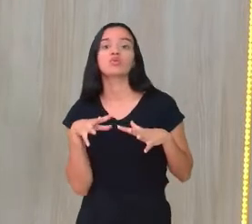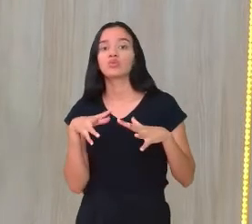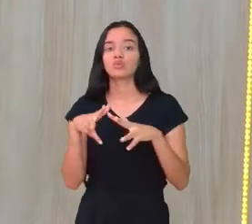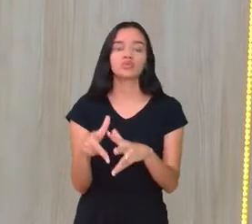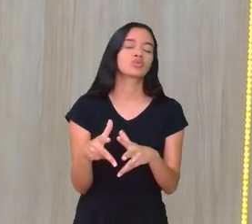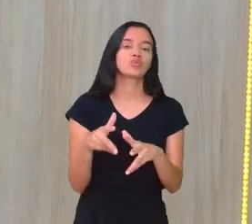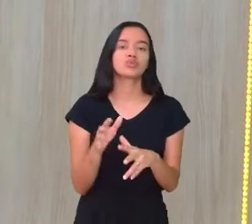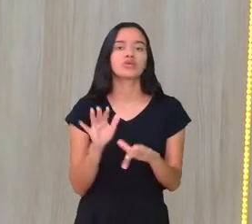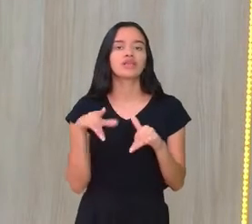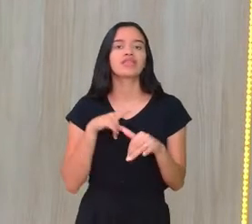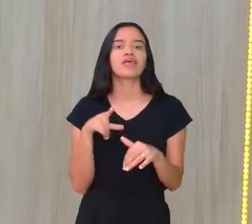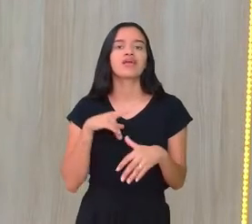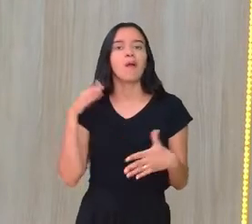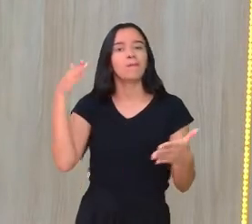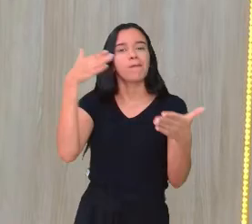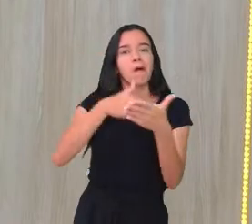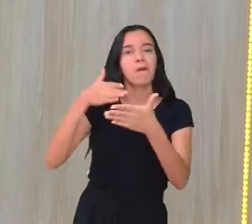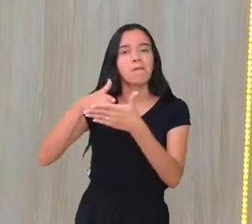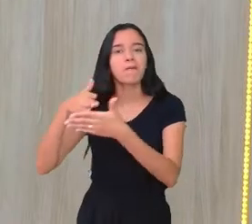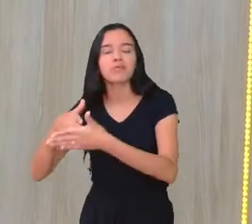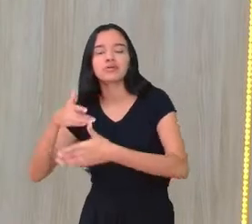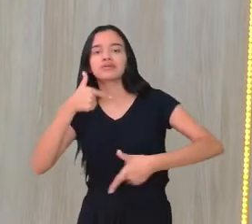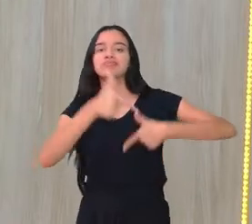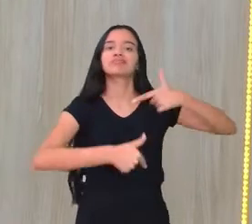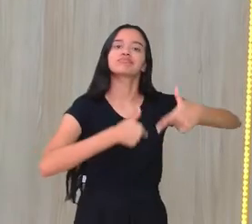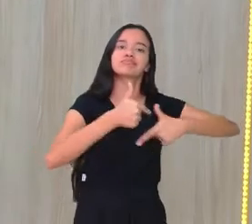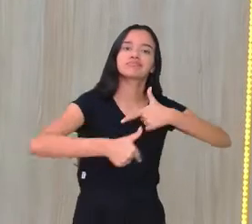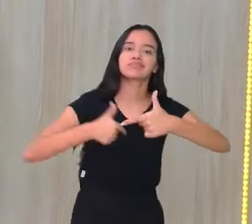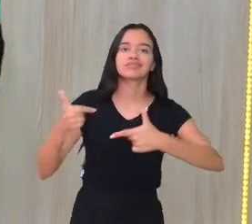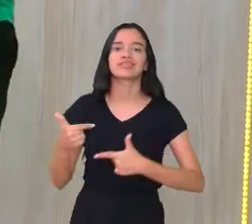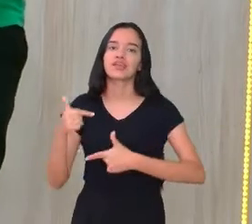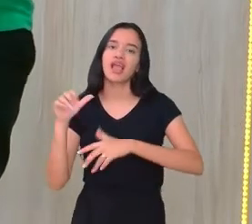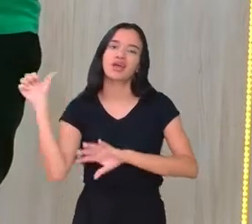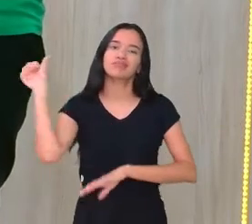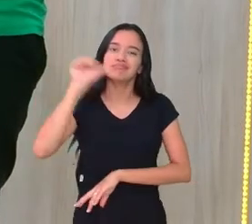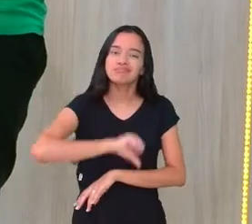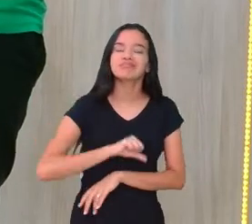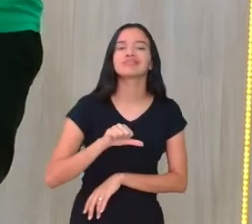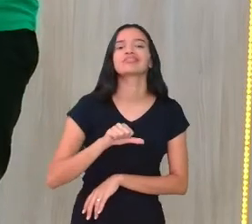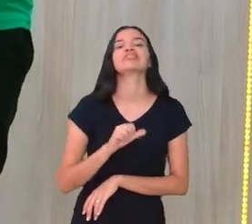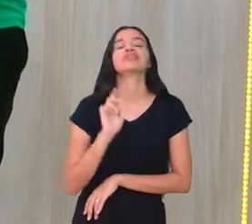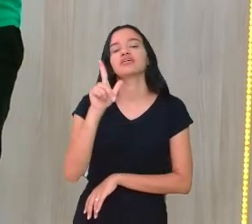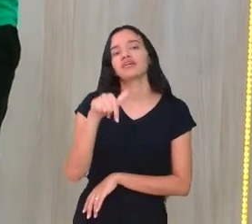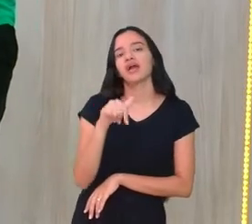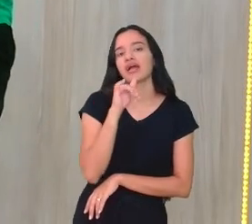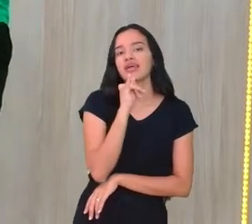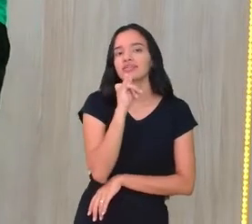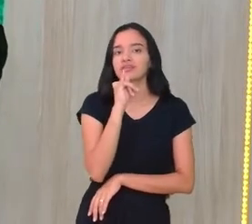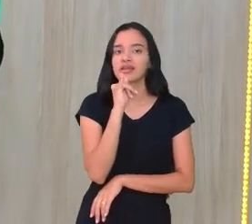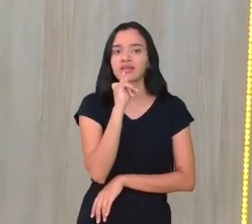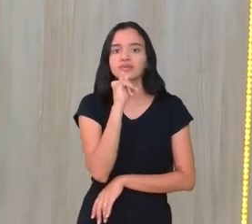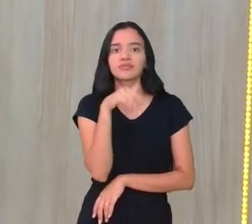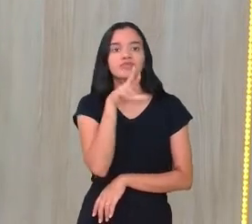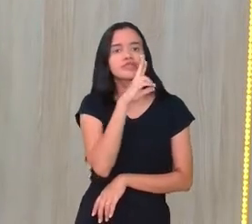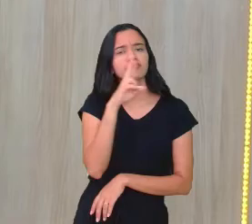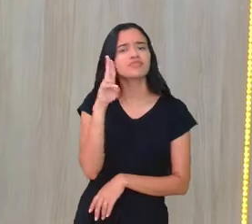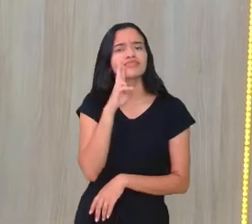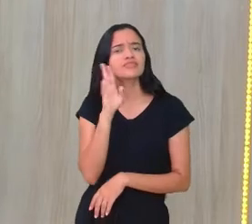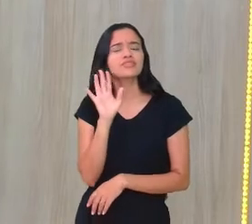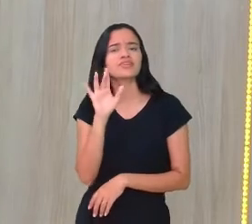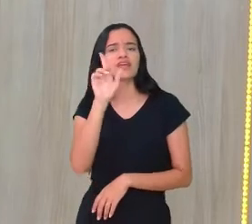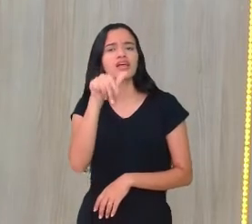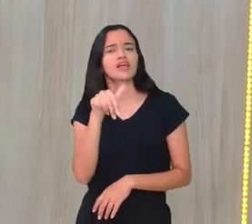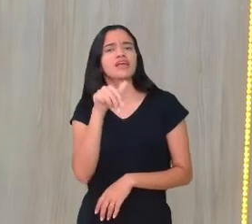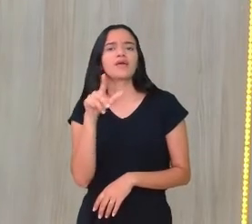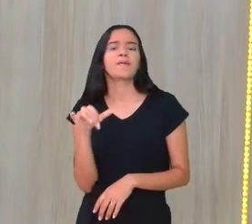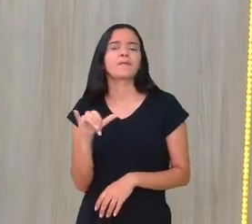tem impacto em outras atividades, né? E é muito desagradável, né? Você está ali, sei lá, num restaurante e ali